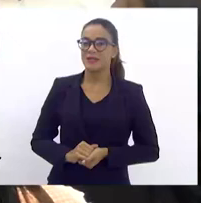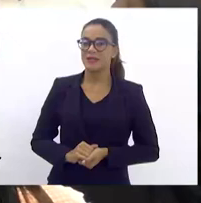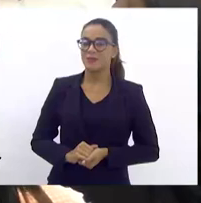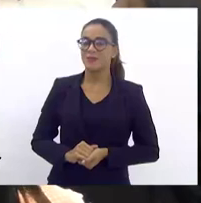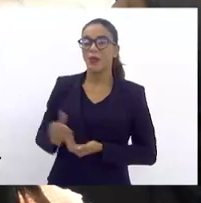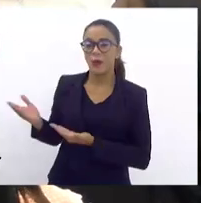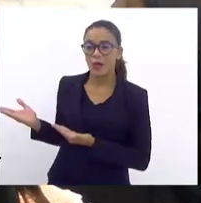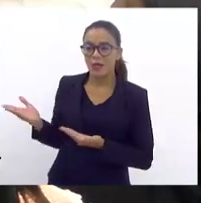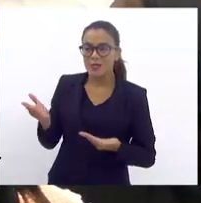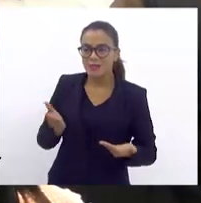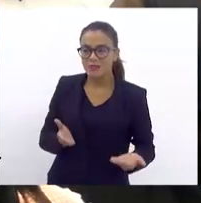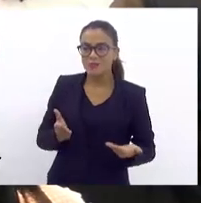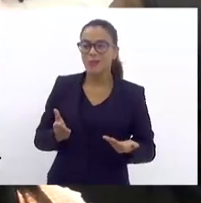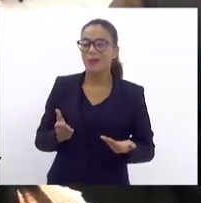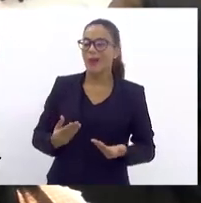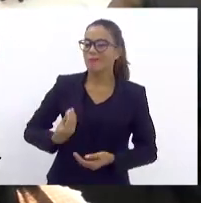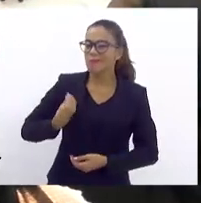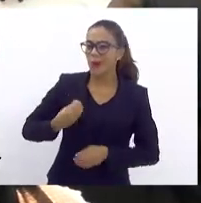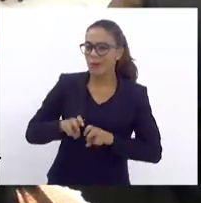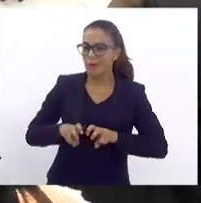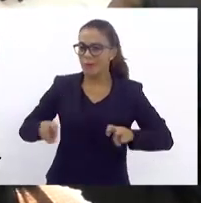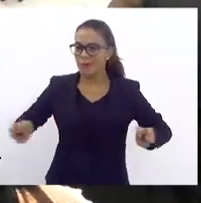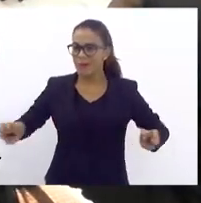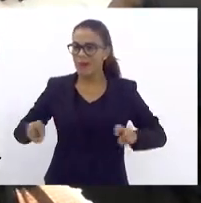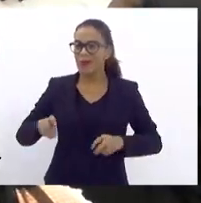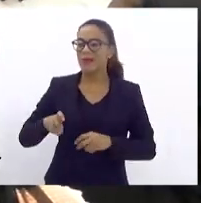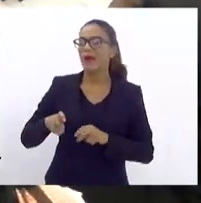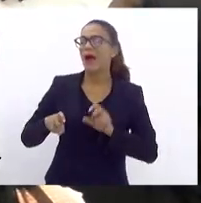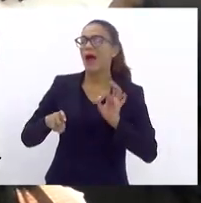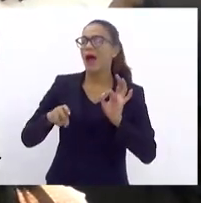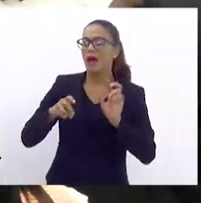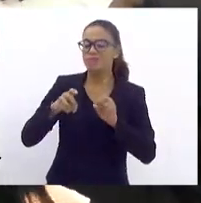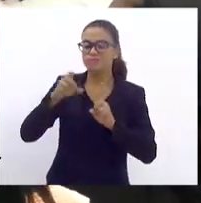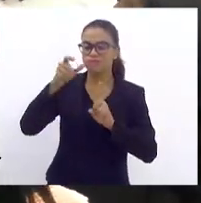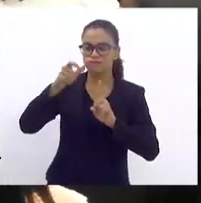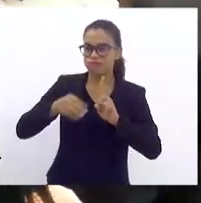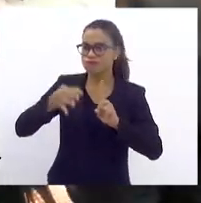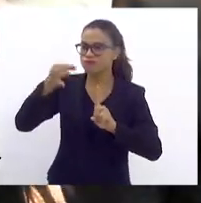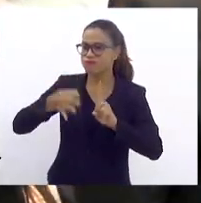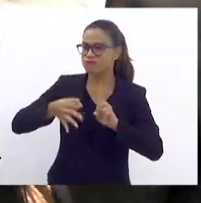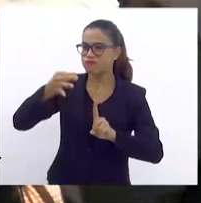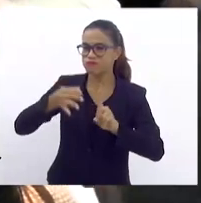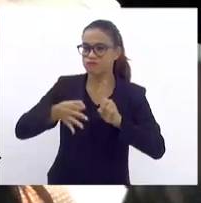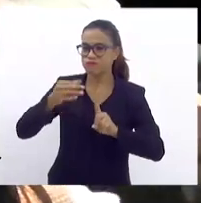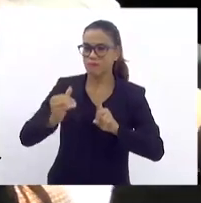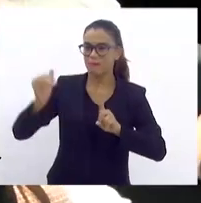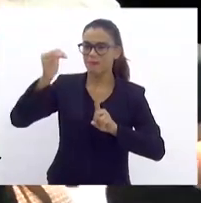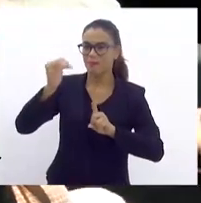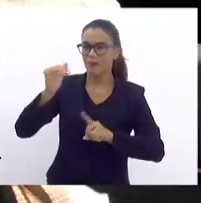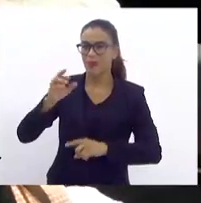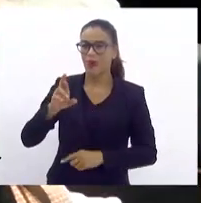eu queria chamar para compor a mesa também a nossa querida desembargadora Regina Lúcia Passos por favor